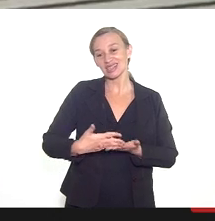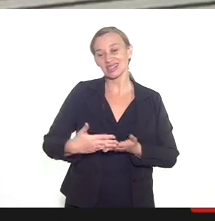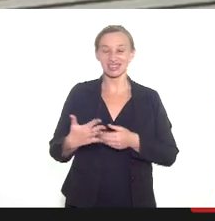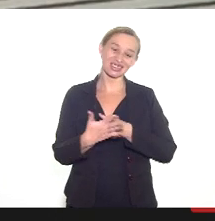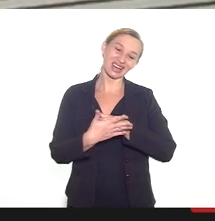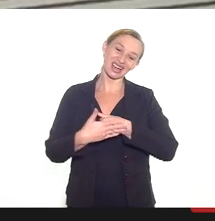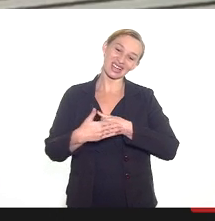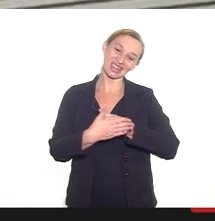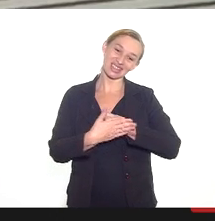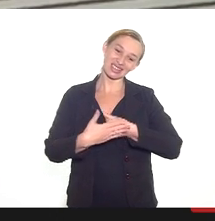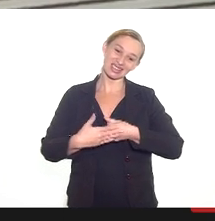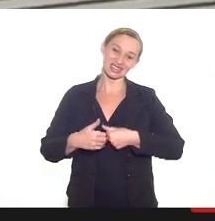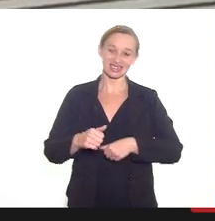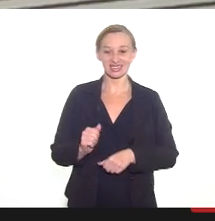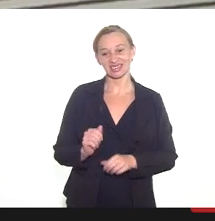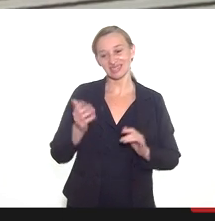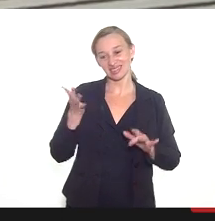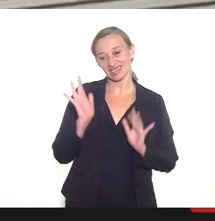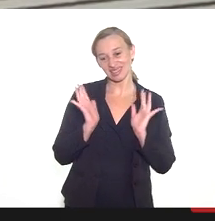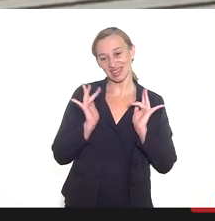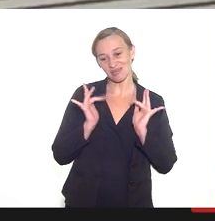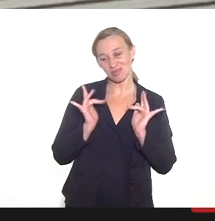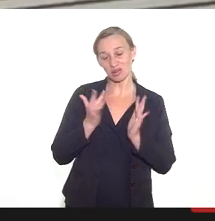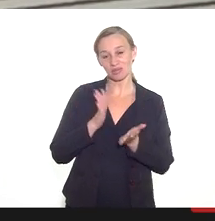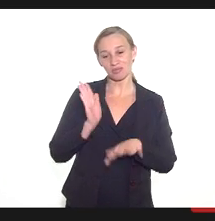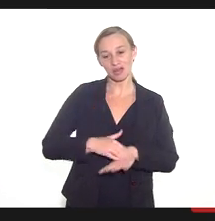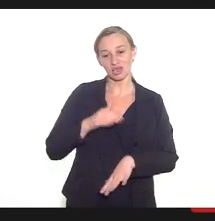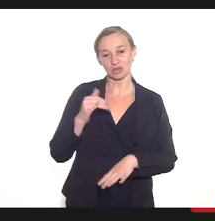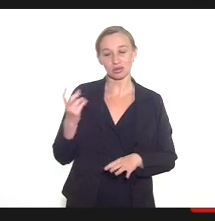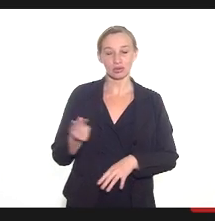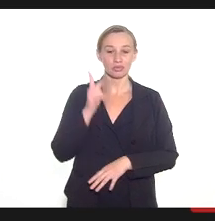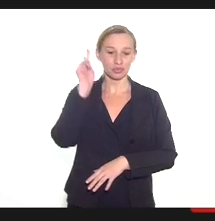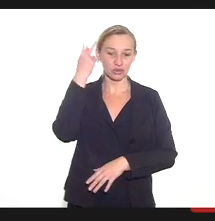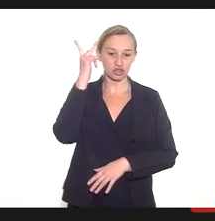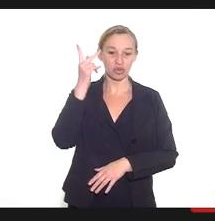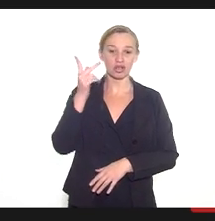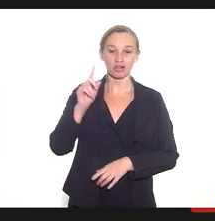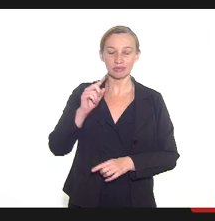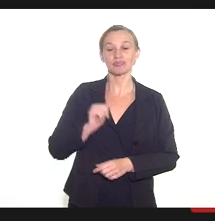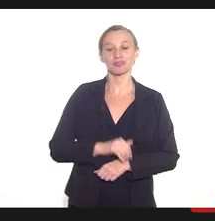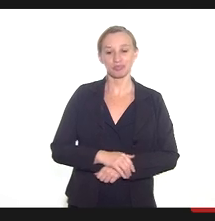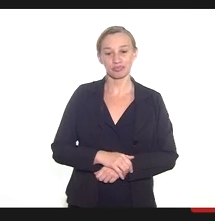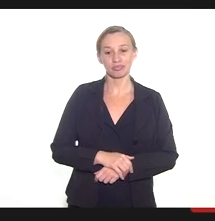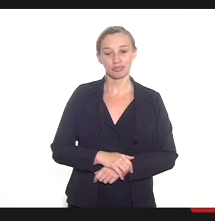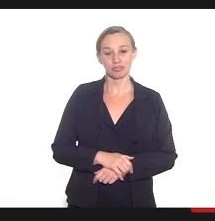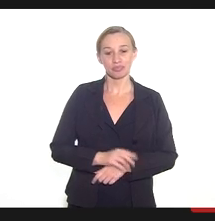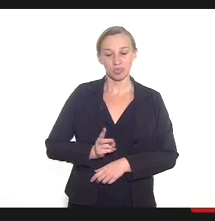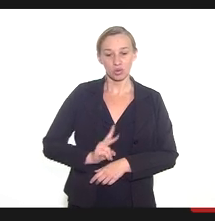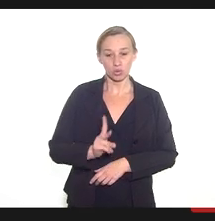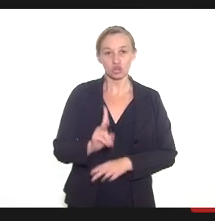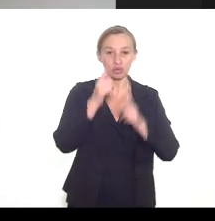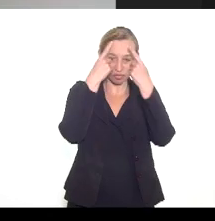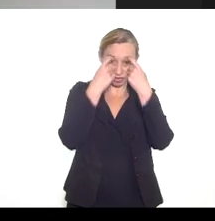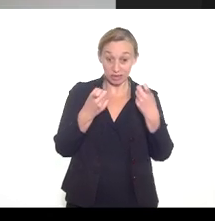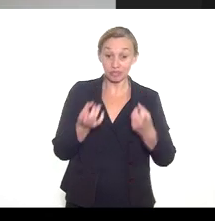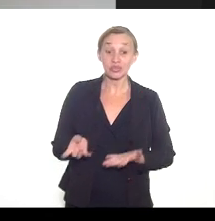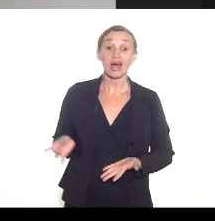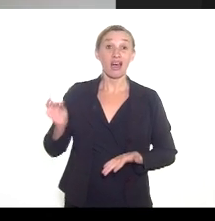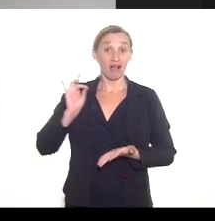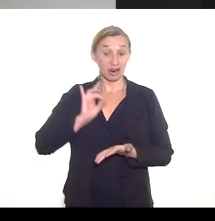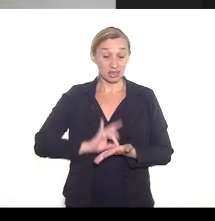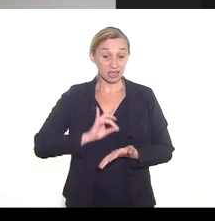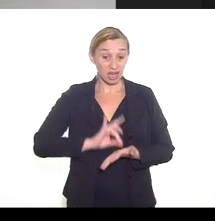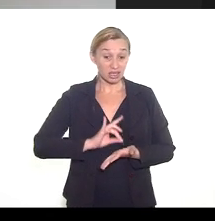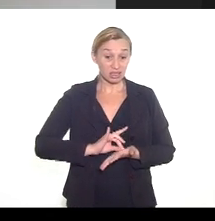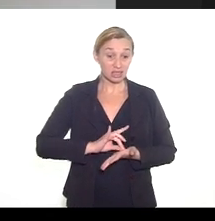começa o namoro na praia. É mais uma história. Ciclo da violência. Ciclo da violência. Na realidade,